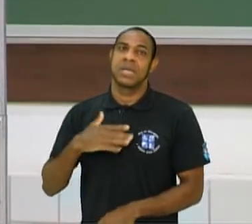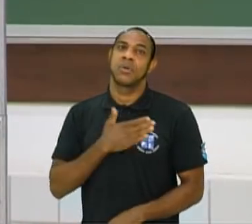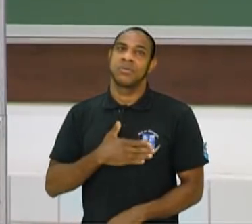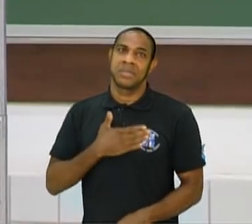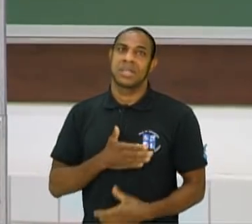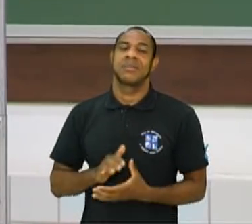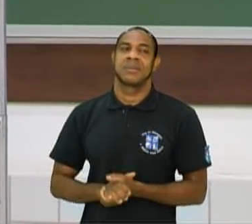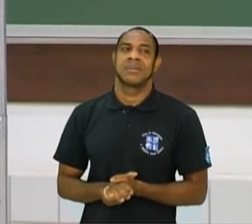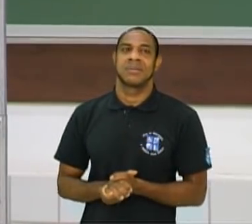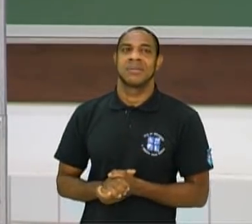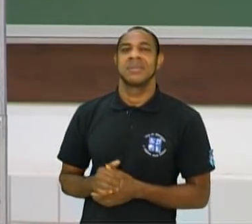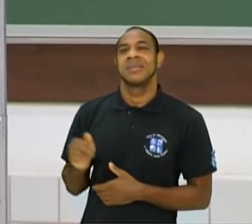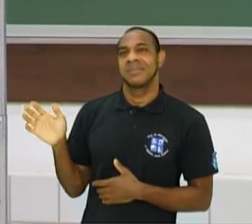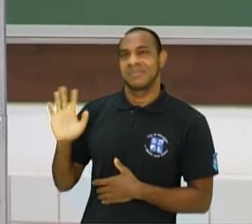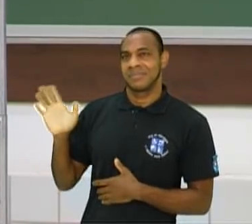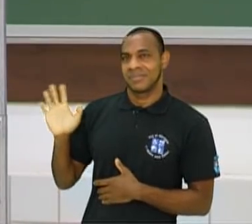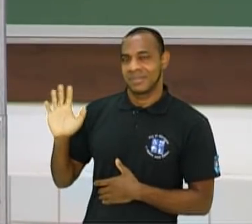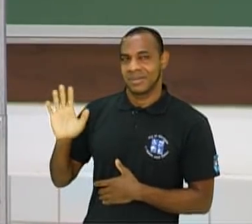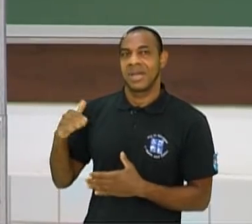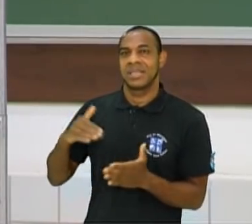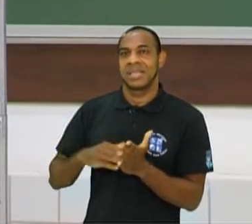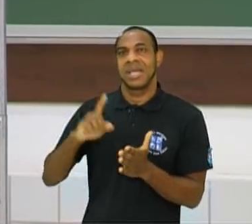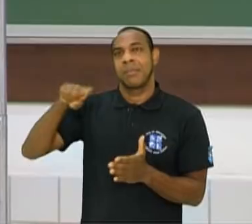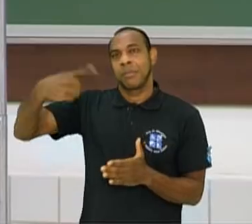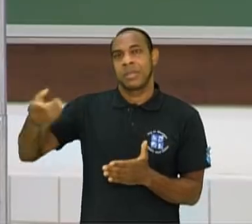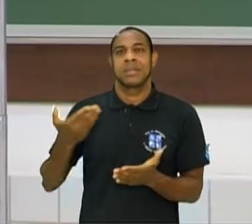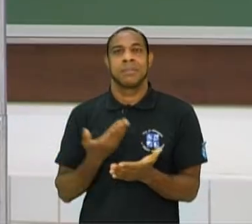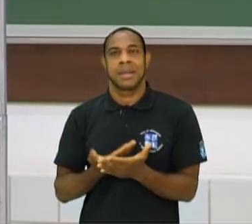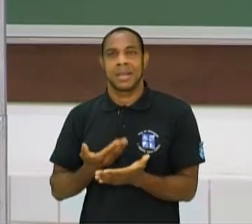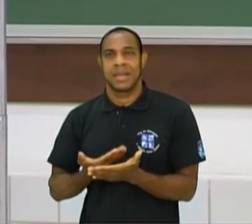Okay, students, thanks for your attention.